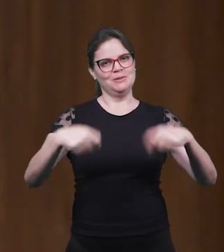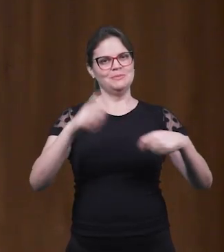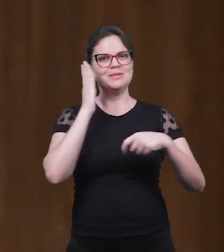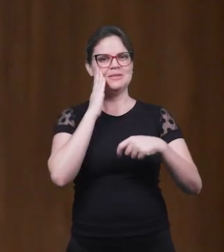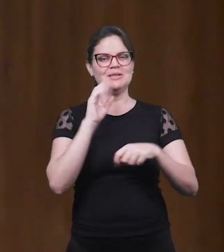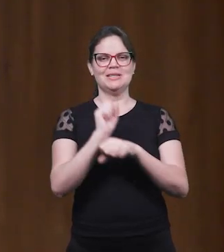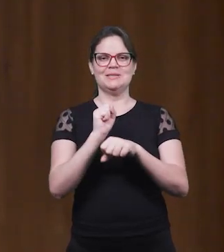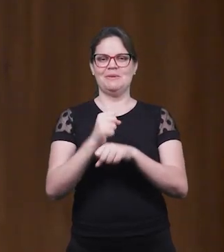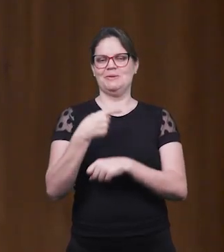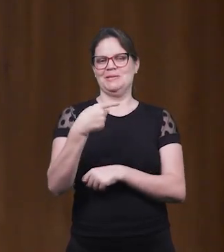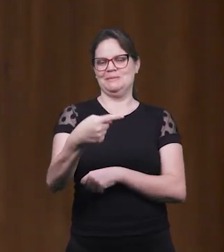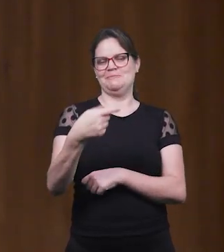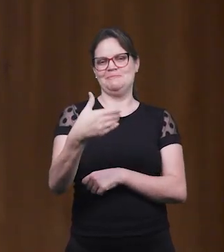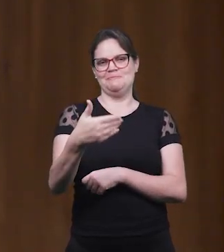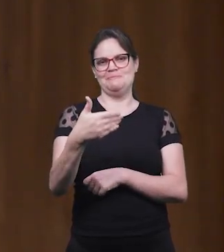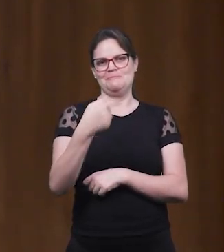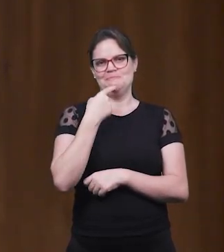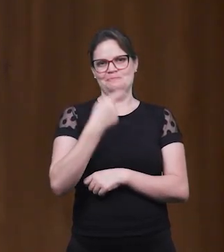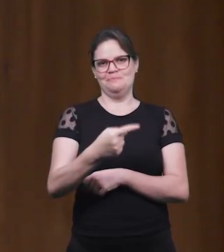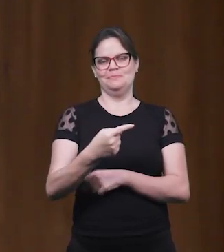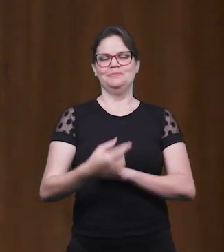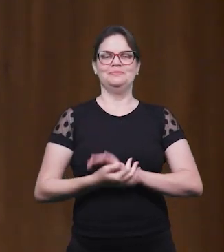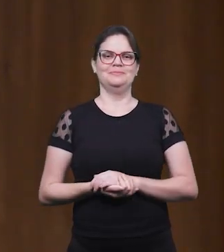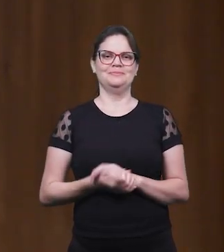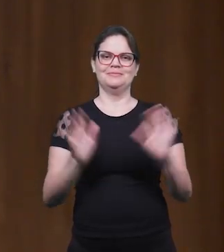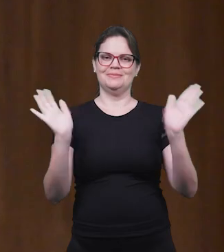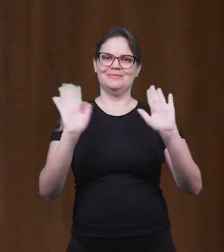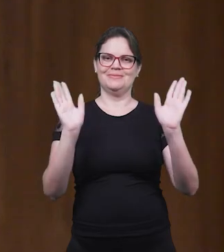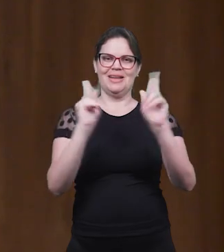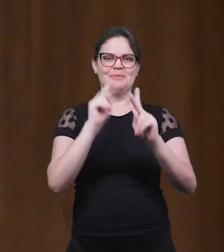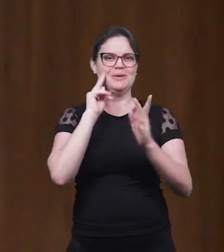Você Precisa Saber. Te aguardo você e sua